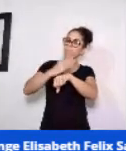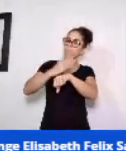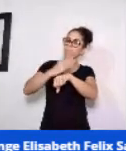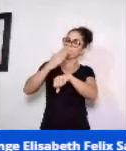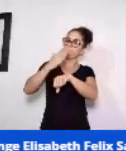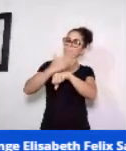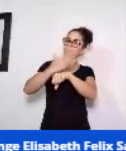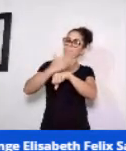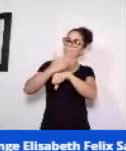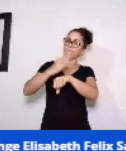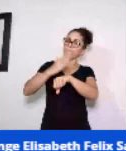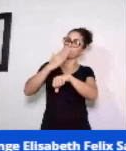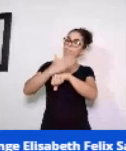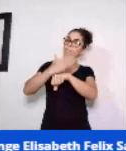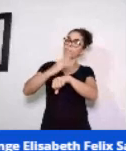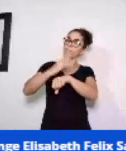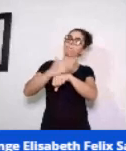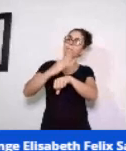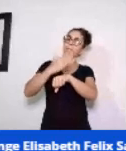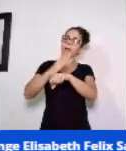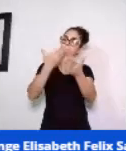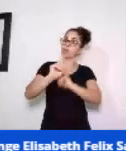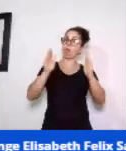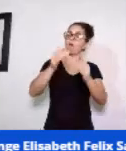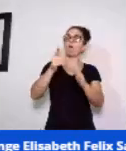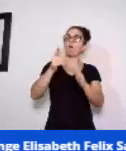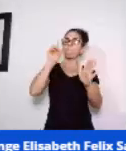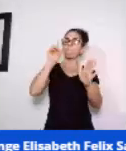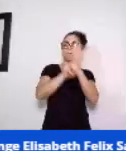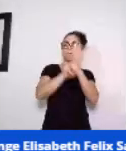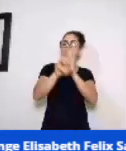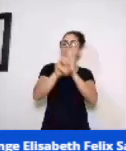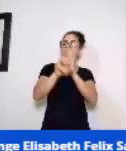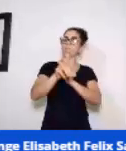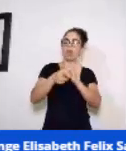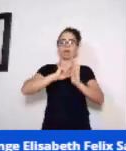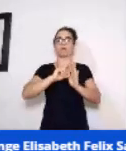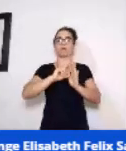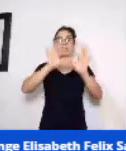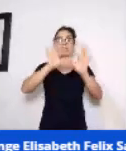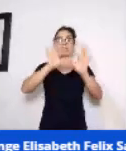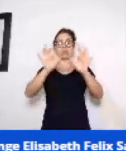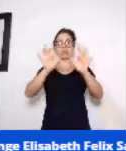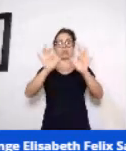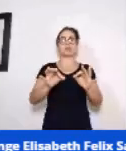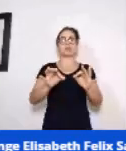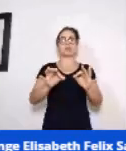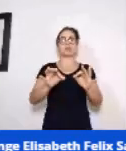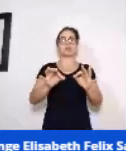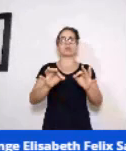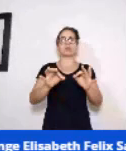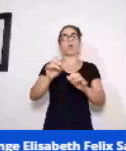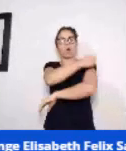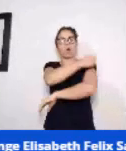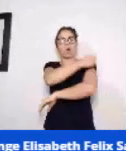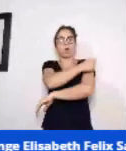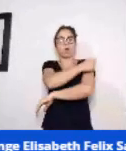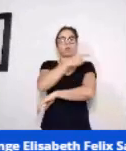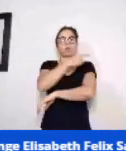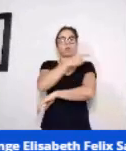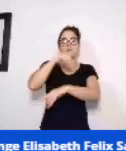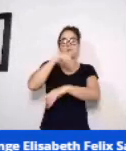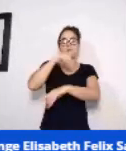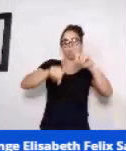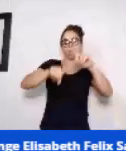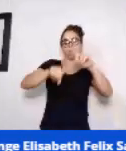assim, dentro da sala de aula, o aluno ele tinha como recurso do professor o ver, o